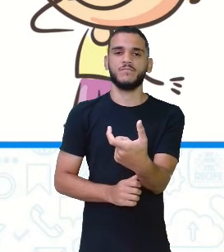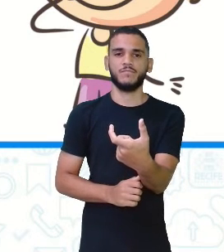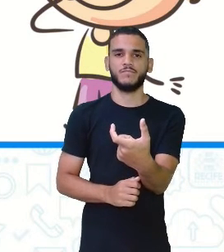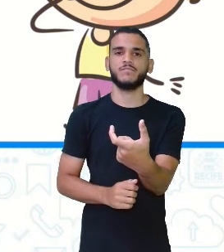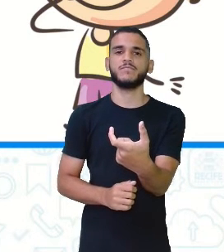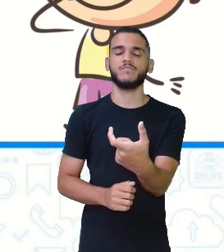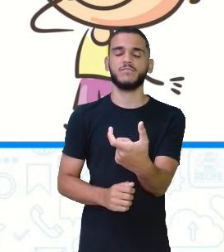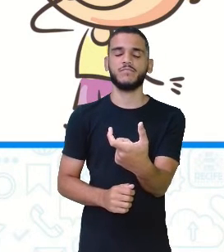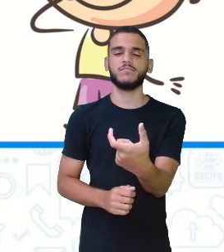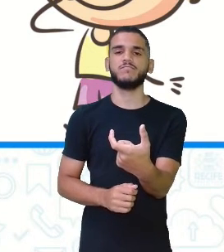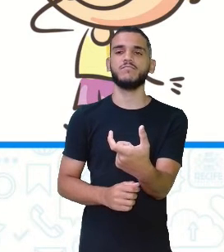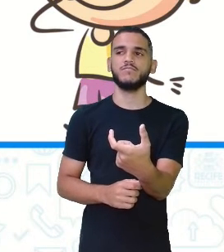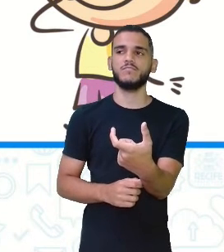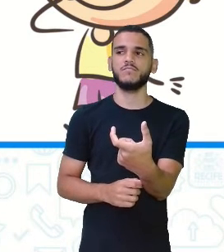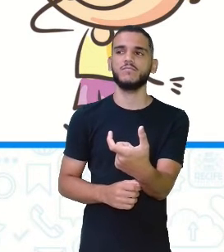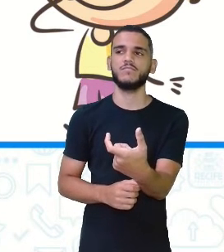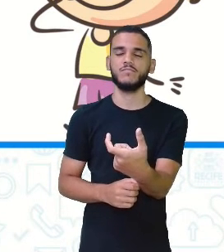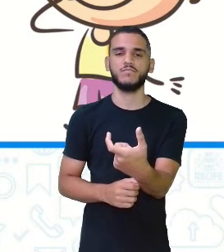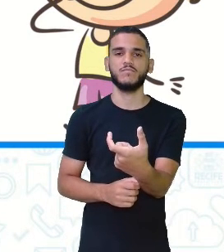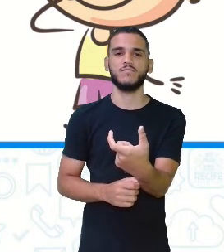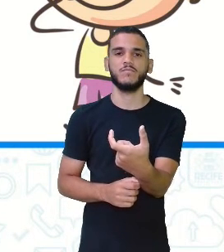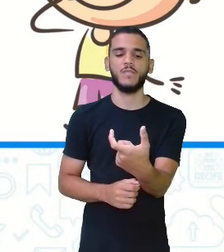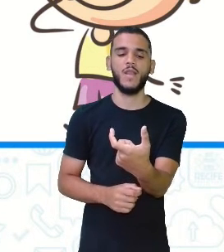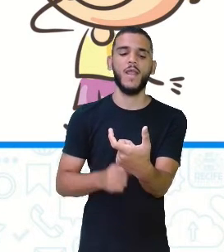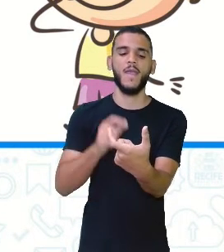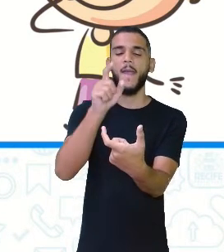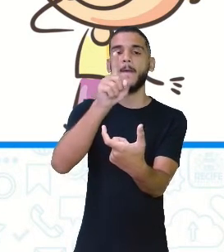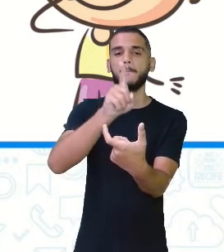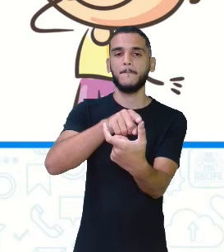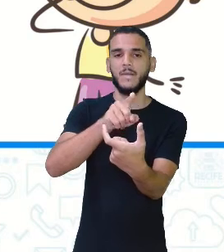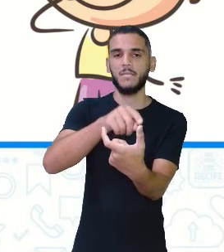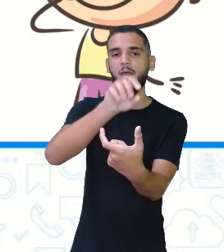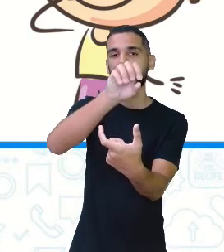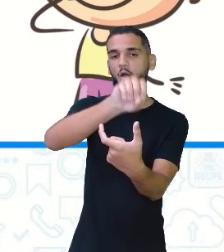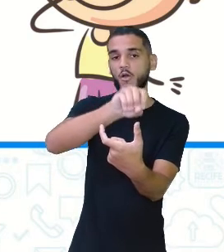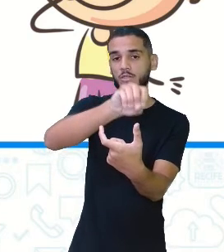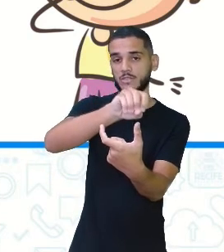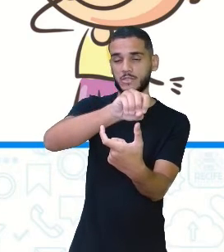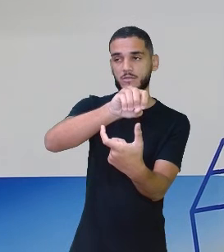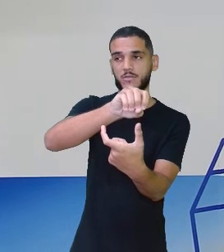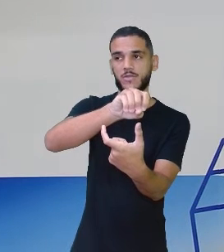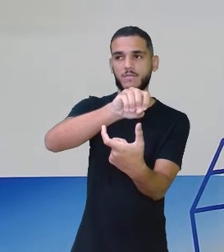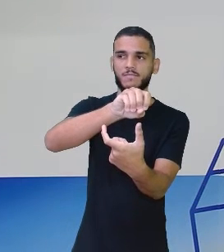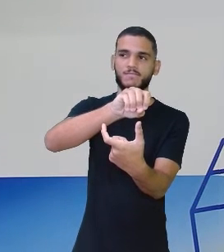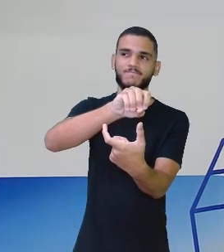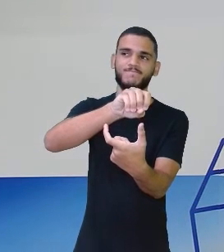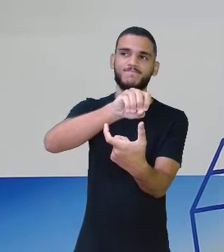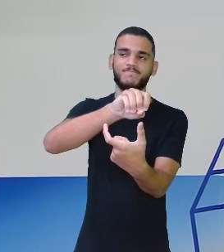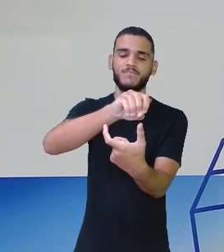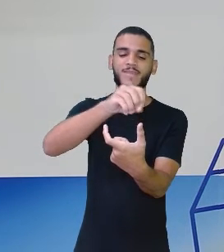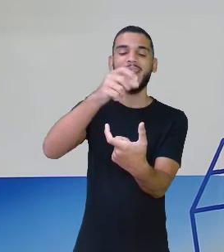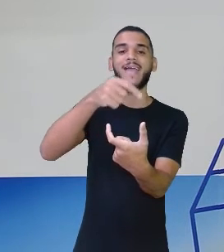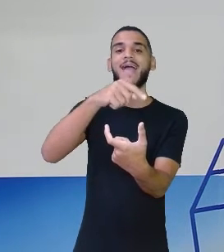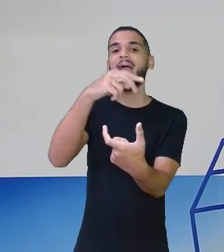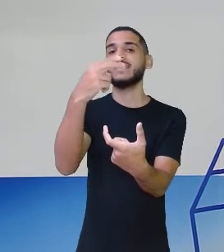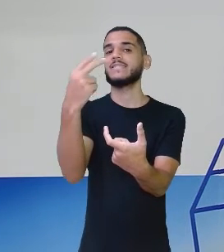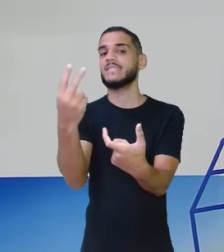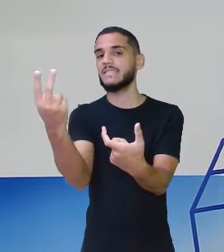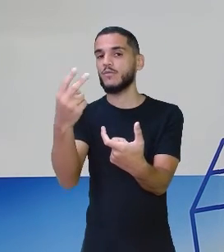a primeira oxítona, se a sílaba tônica estiver na primeira sílaba. Na